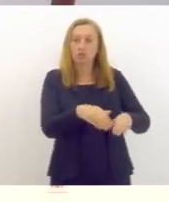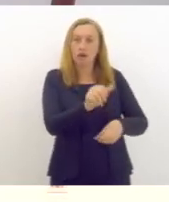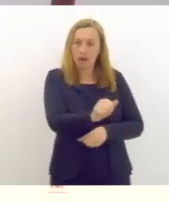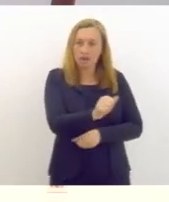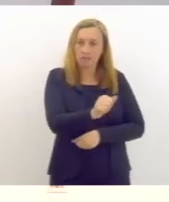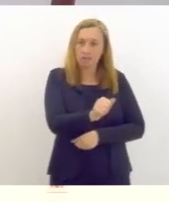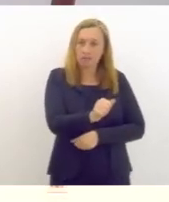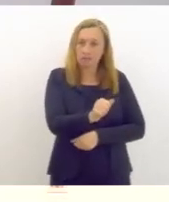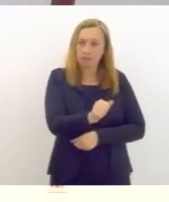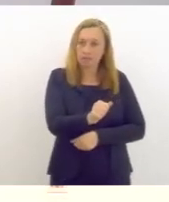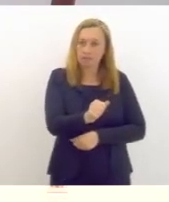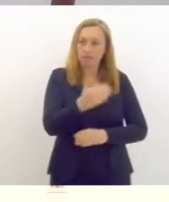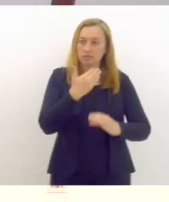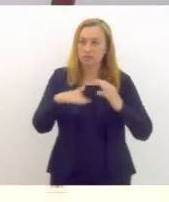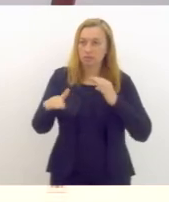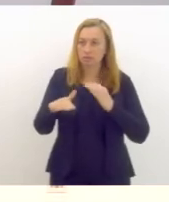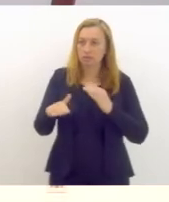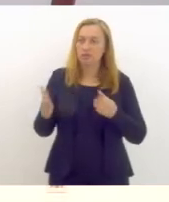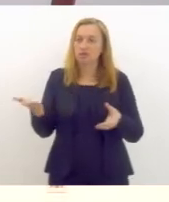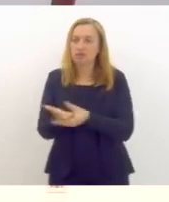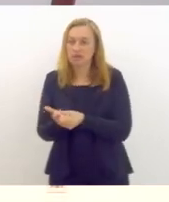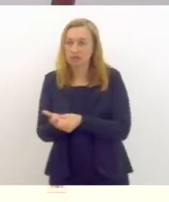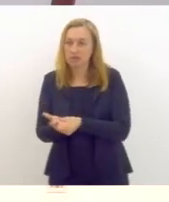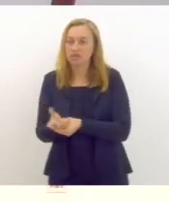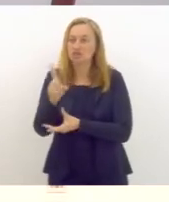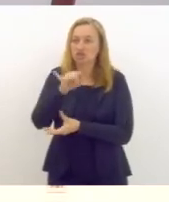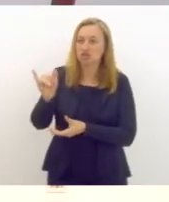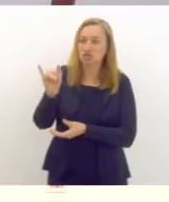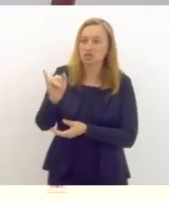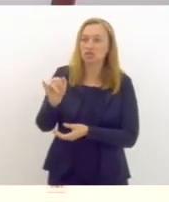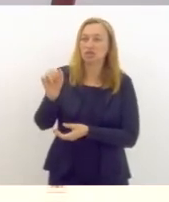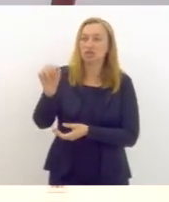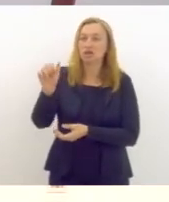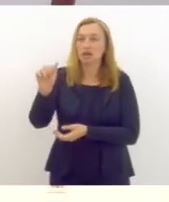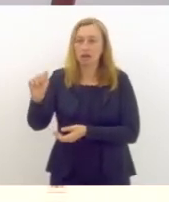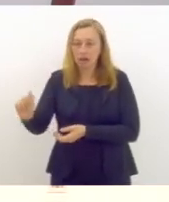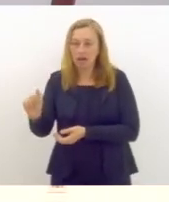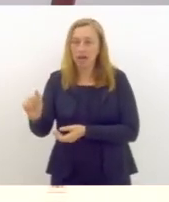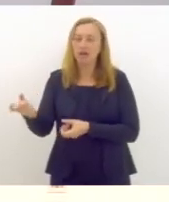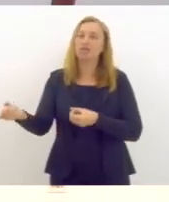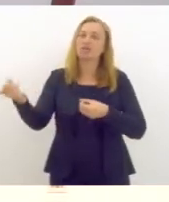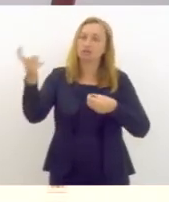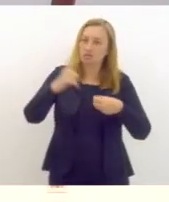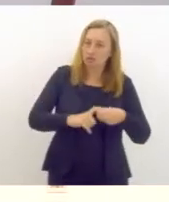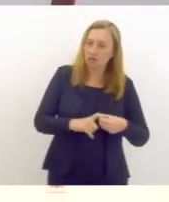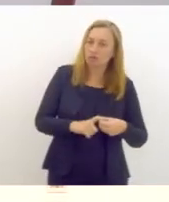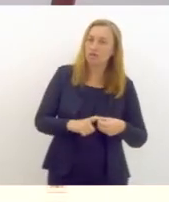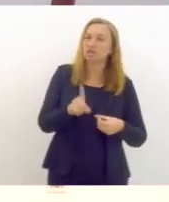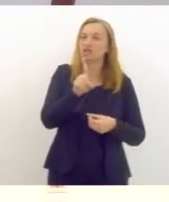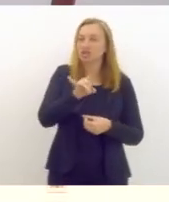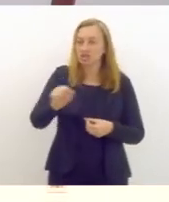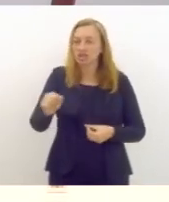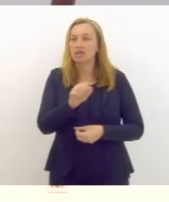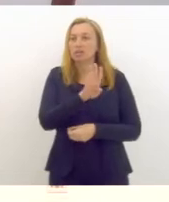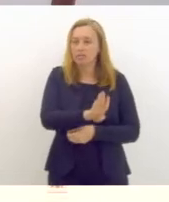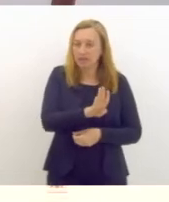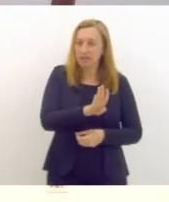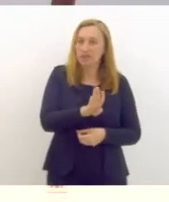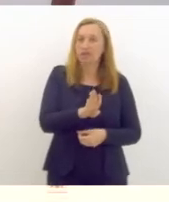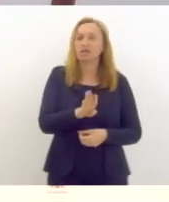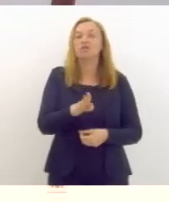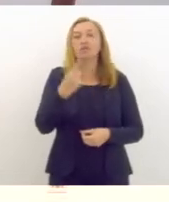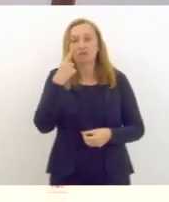a gente vai mandar o processo para você aonde na data tal e vai receber de volta na data tal e vamos fazer o TAF entre